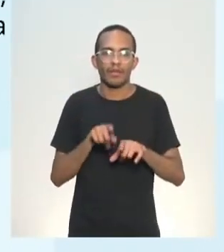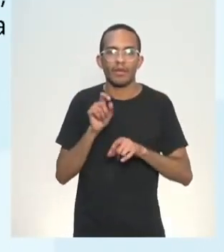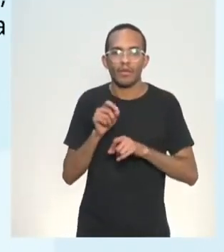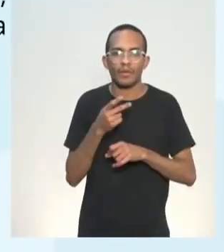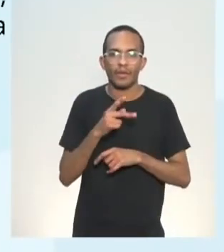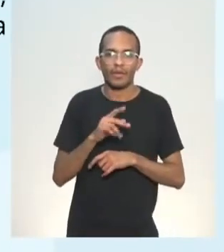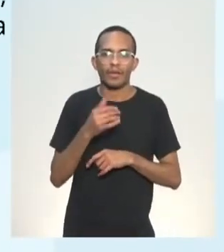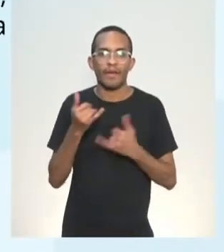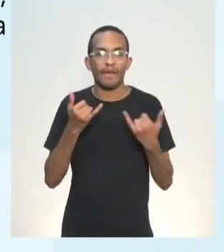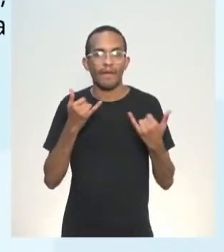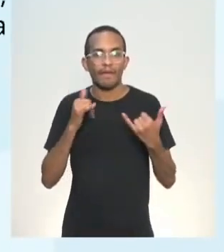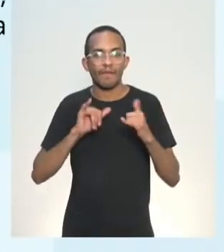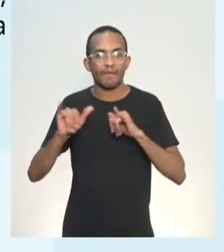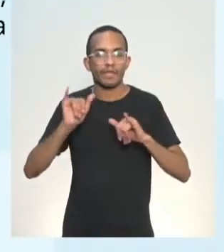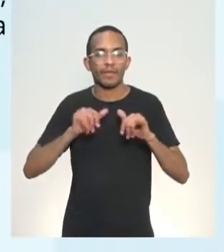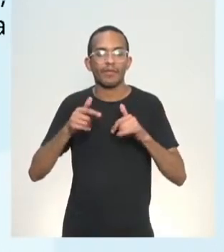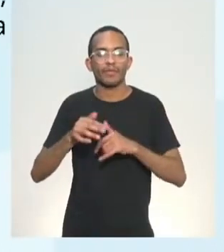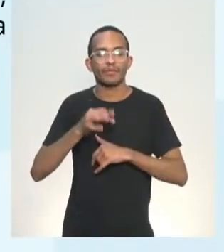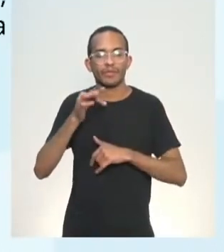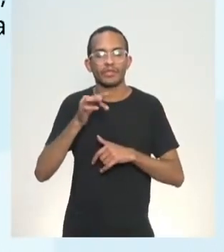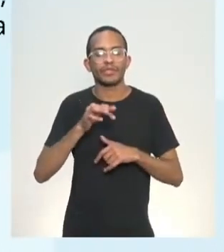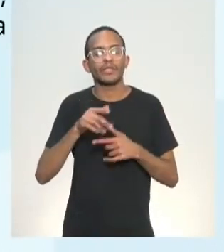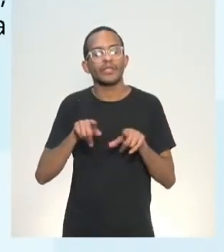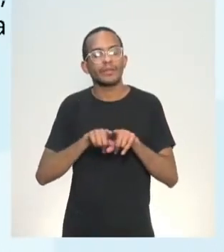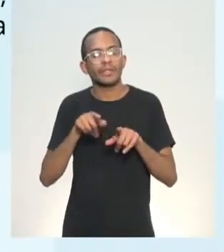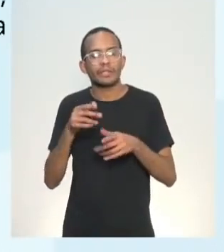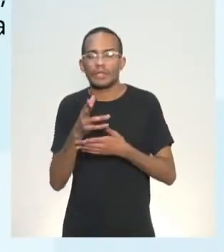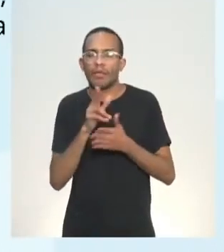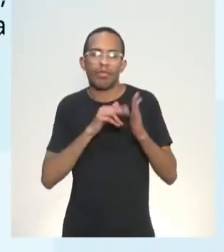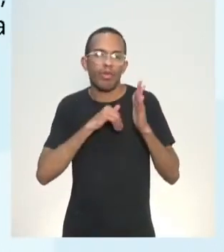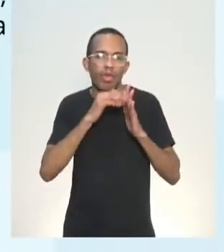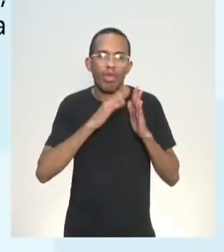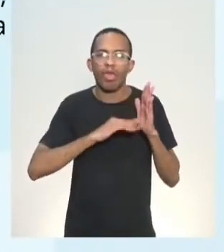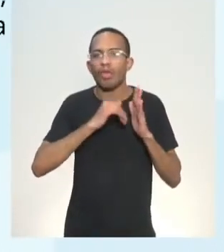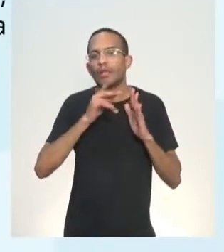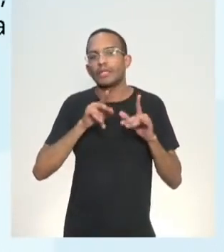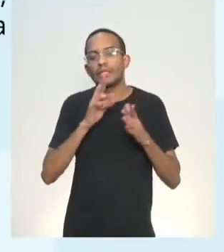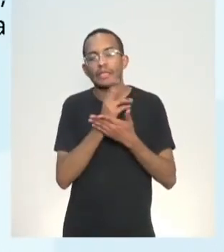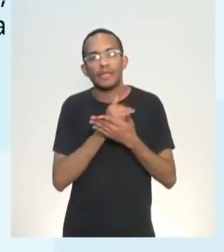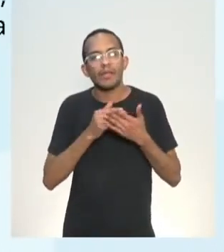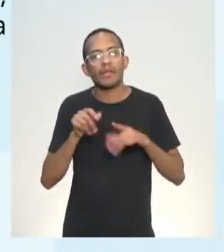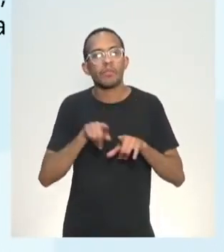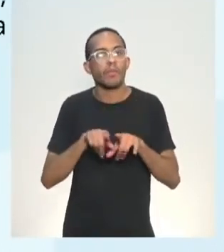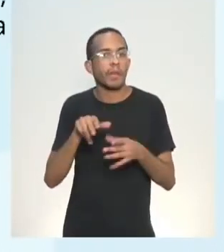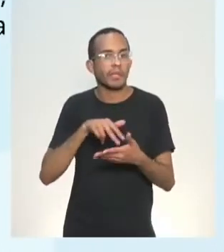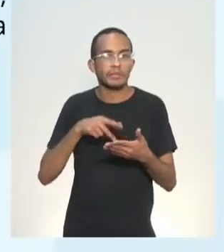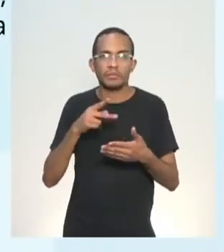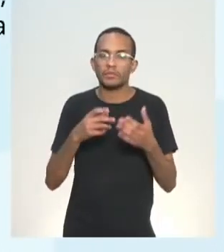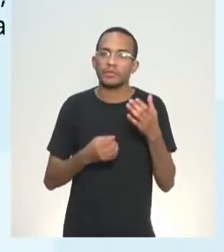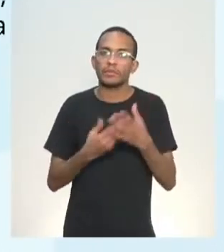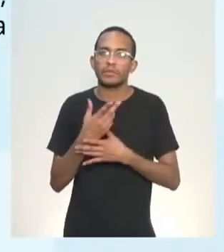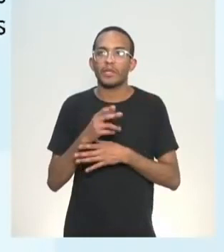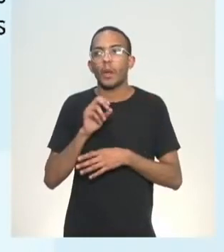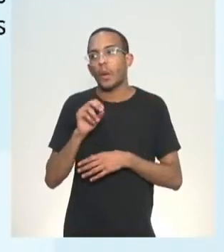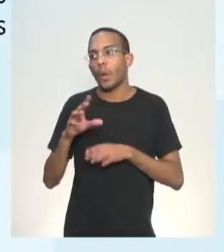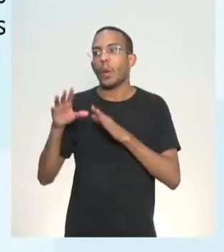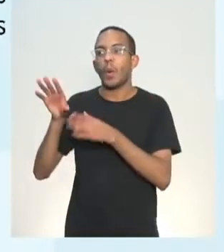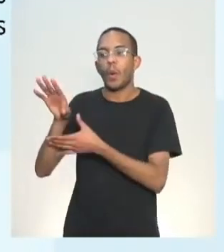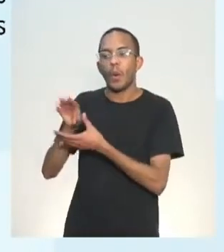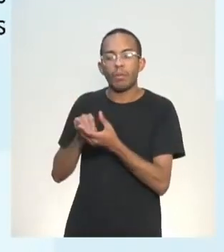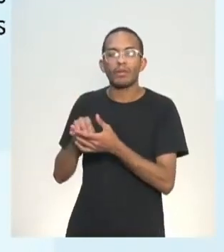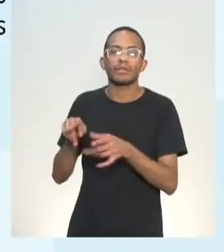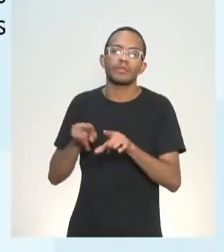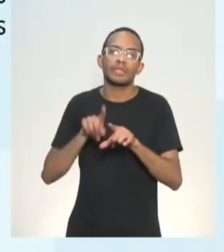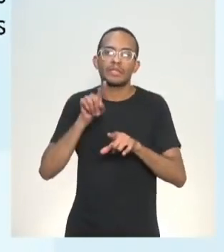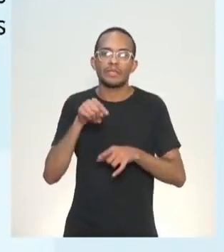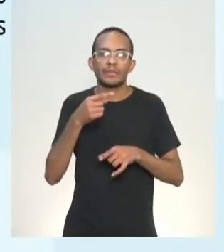obra transmitisse às futuras gerações. Então, pode ser um desenho, uma pintura, né, uma dança que você crie, enfim. Tá? Ou que você reproduza. Tá?